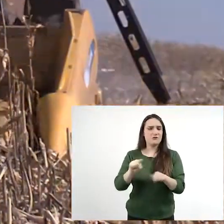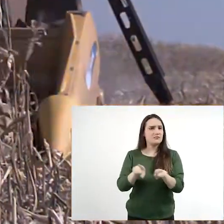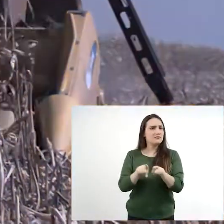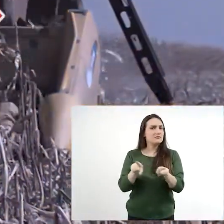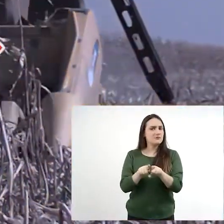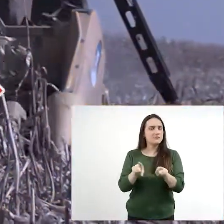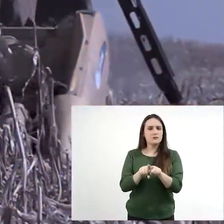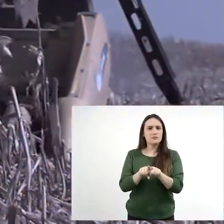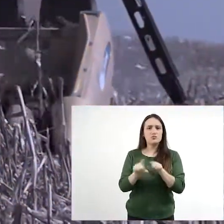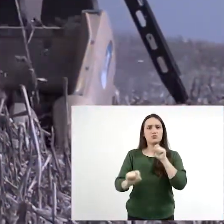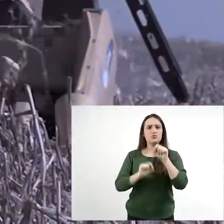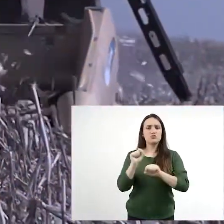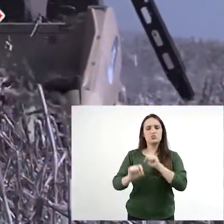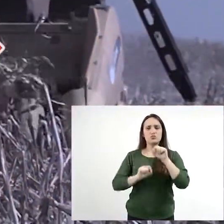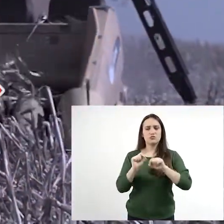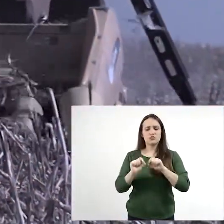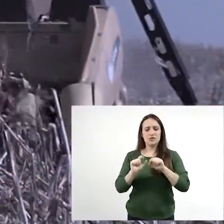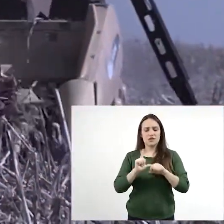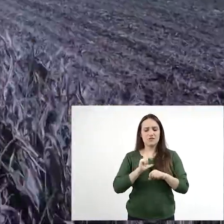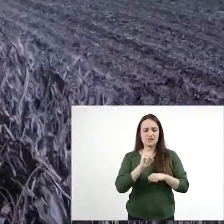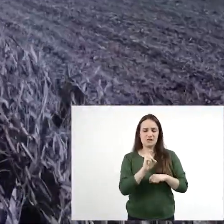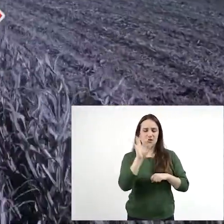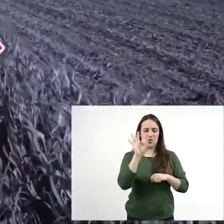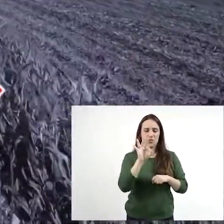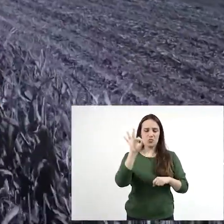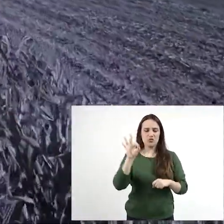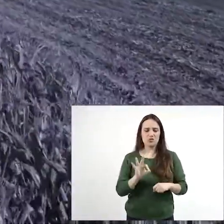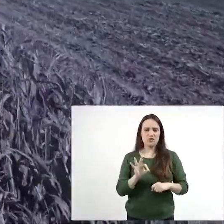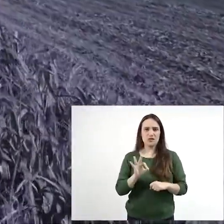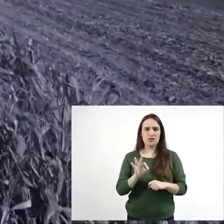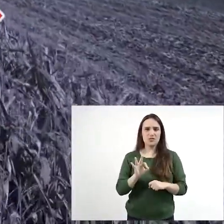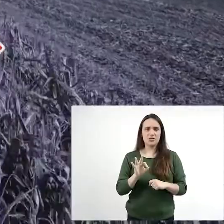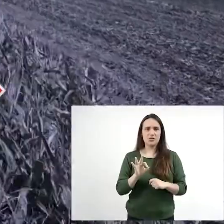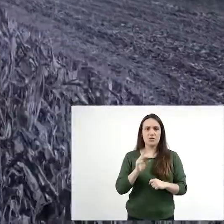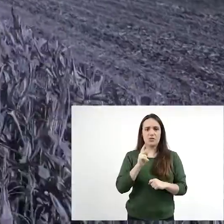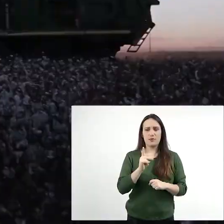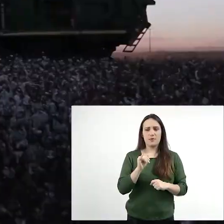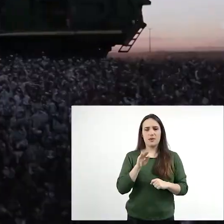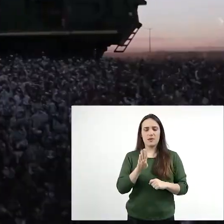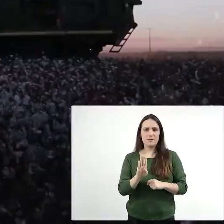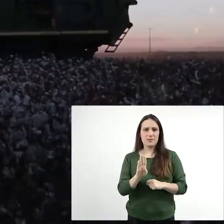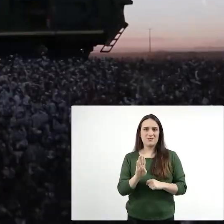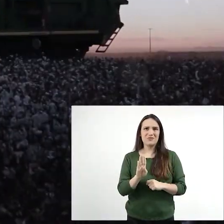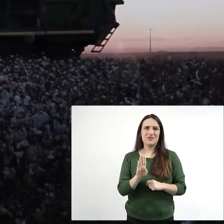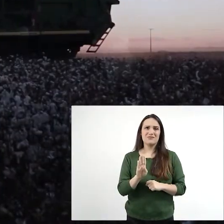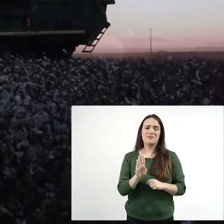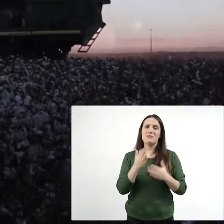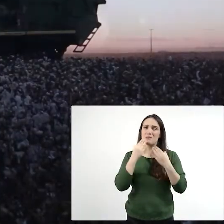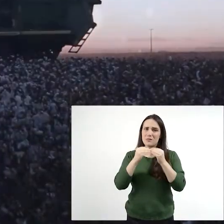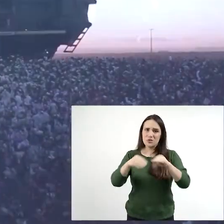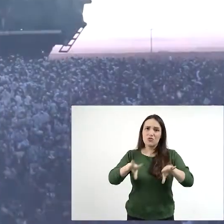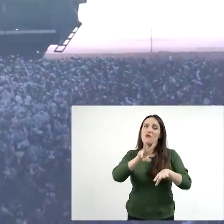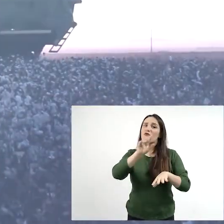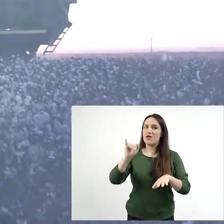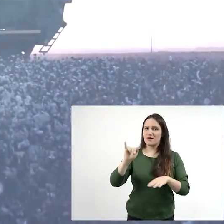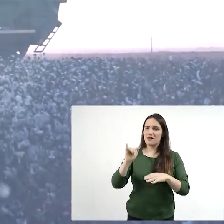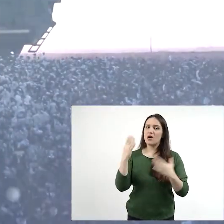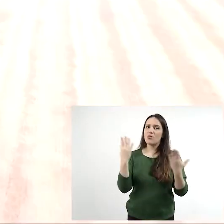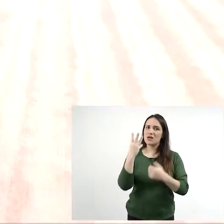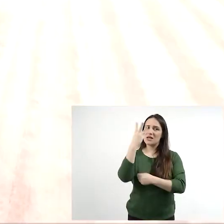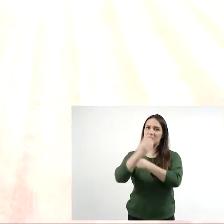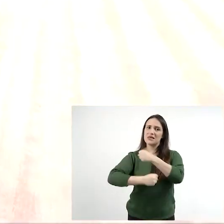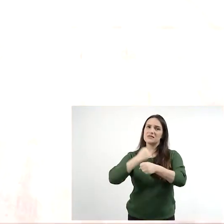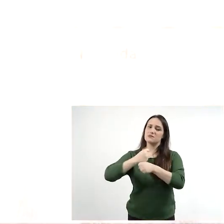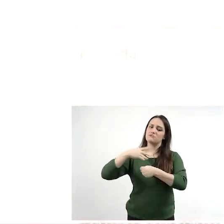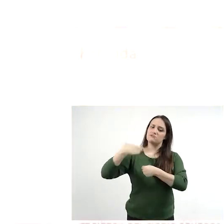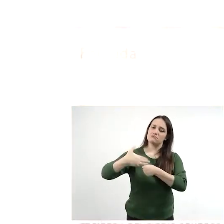retração consecutiva de 5% no Produto Interno Bruto do Brasil pelos próximos 3 anos.